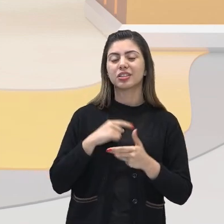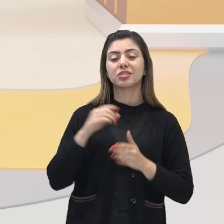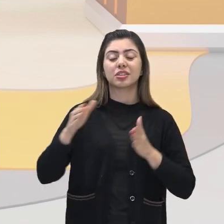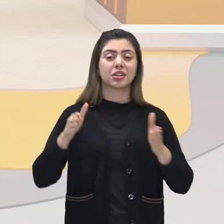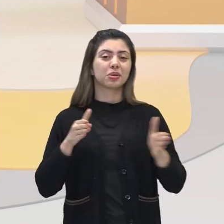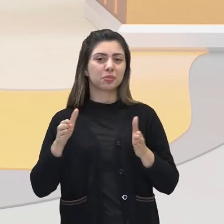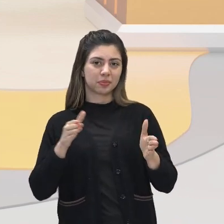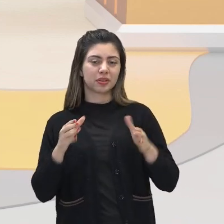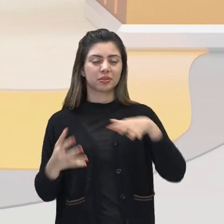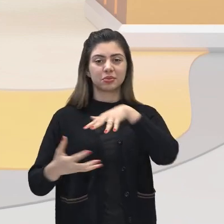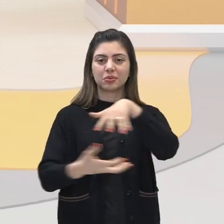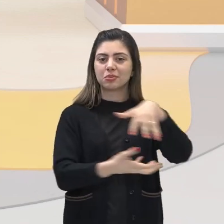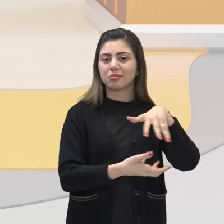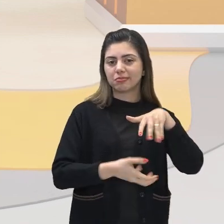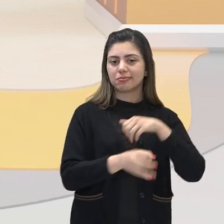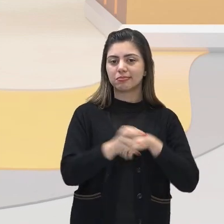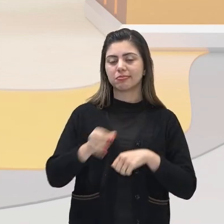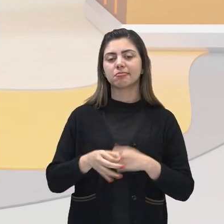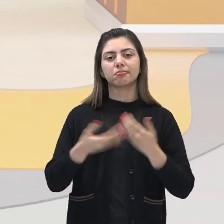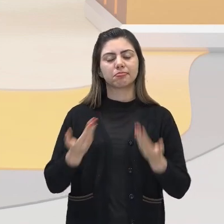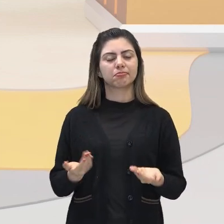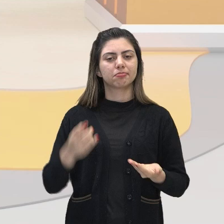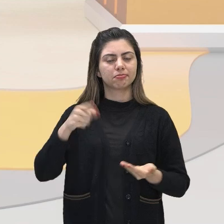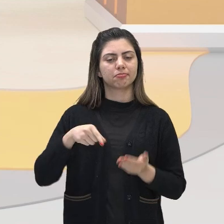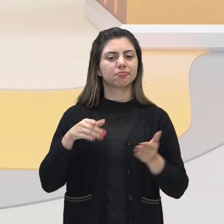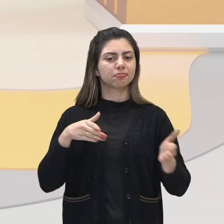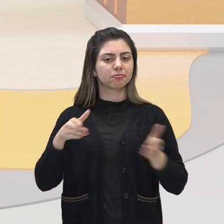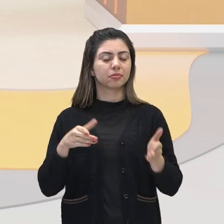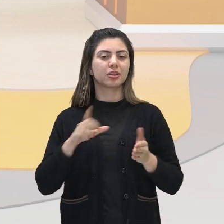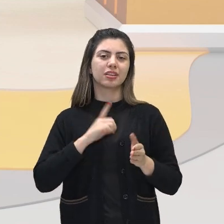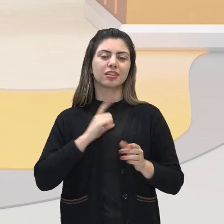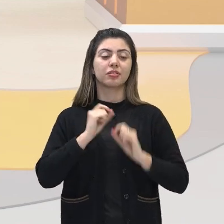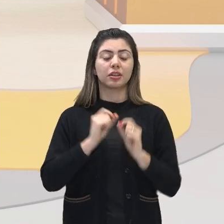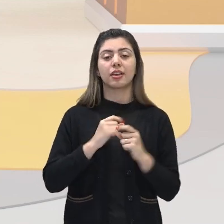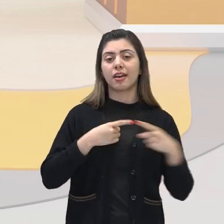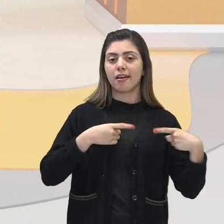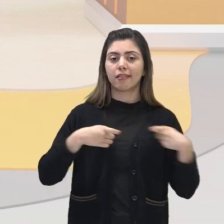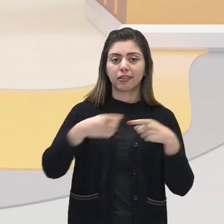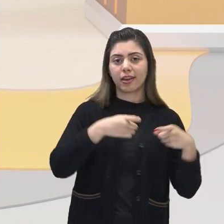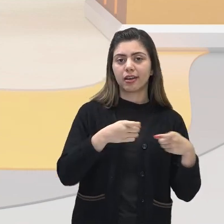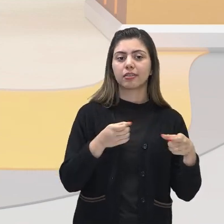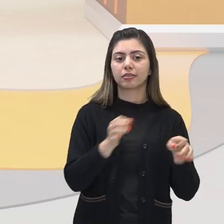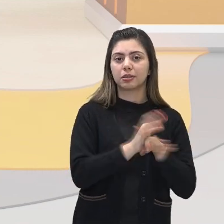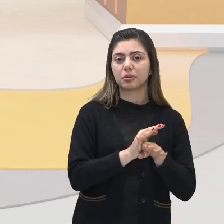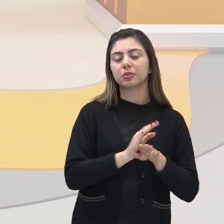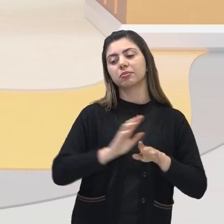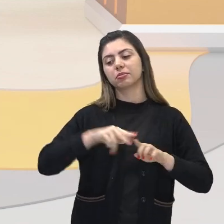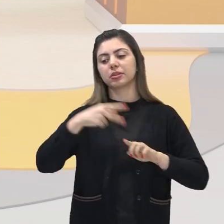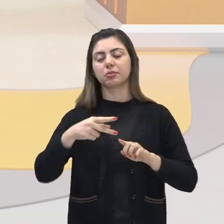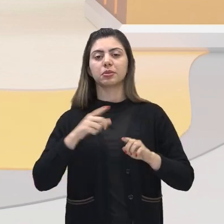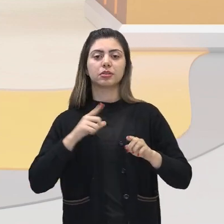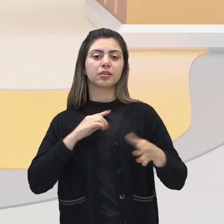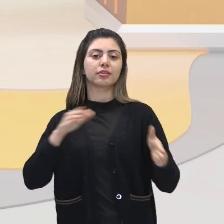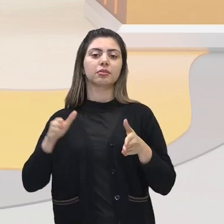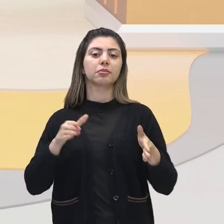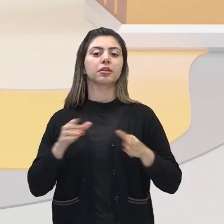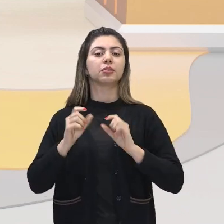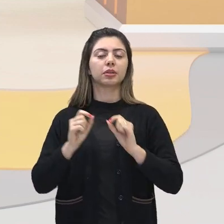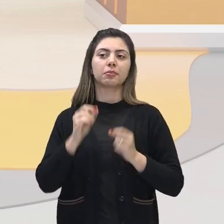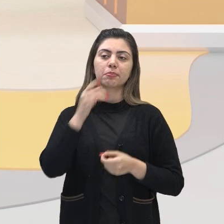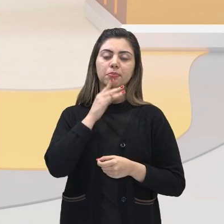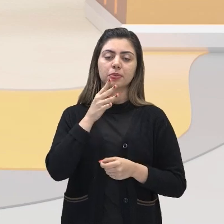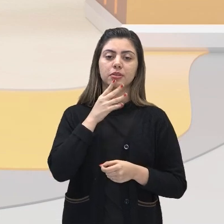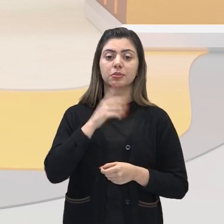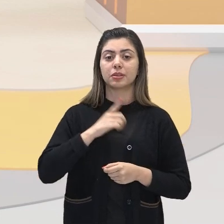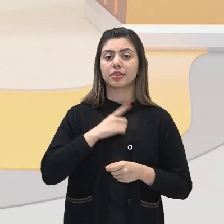no mundo, né? Nesse momento aí pós-guerra, tá bom? No momento que nós tivemos a finalização, por exemplo,